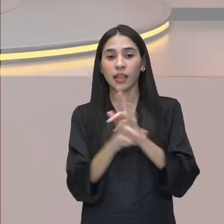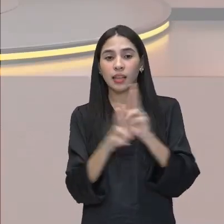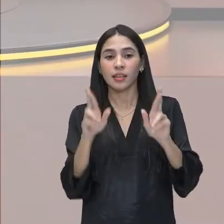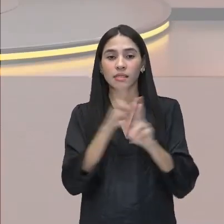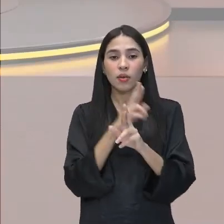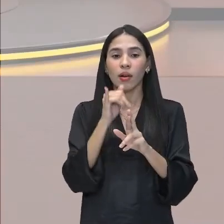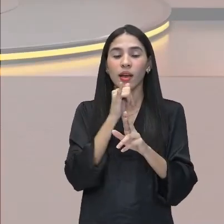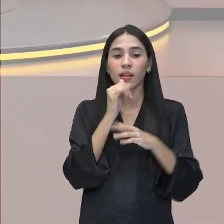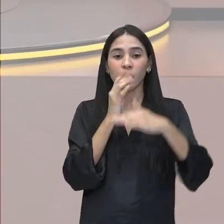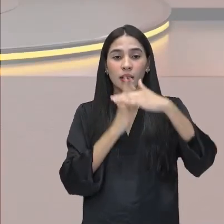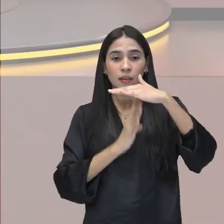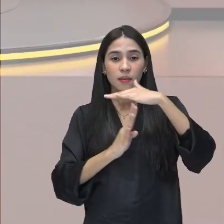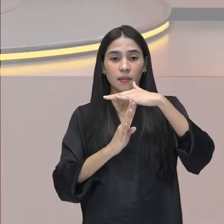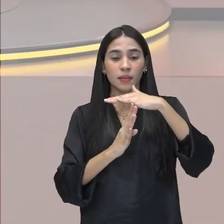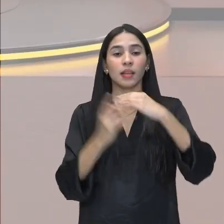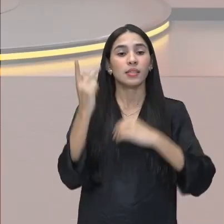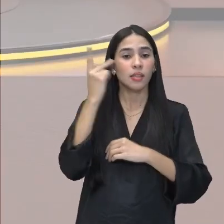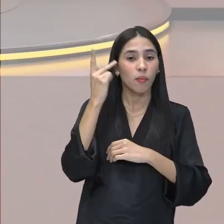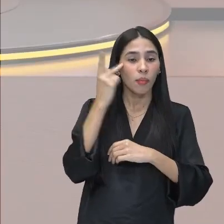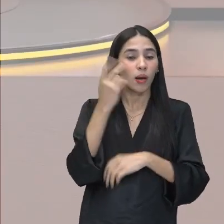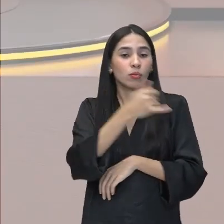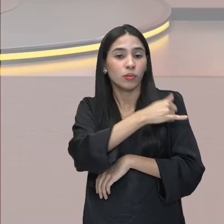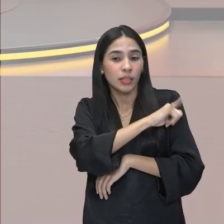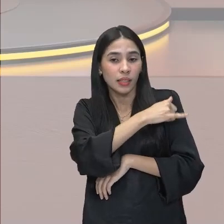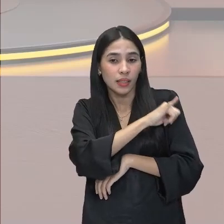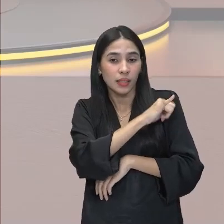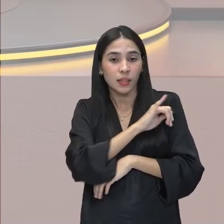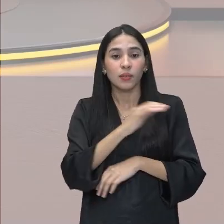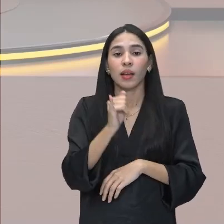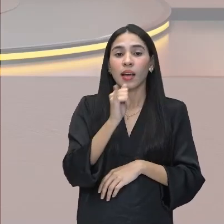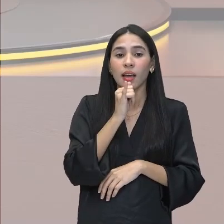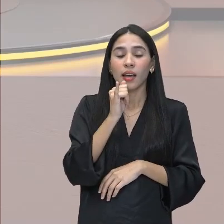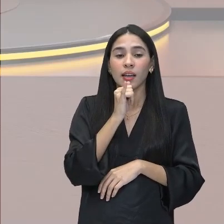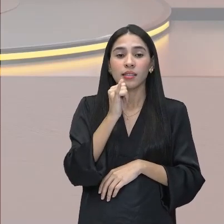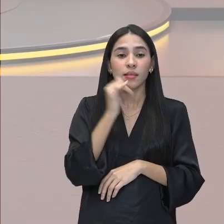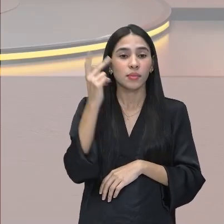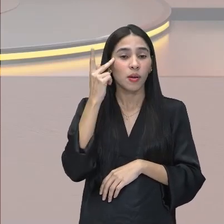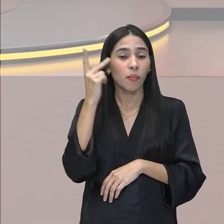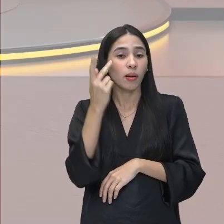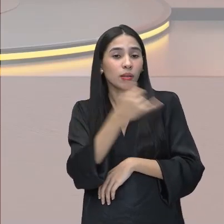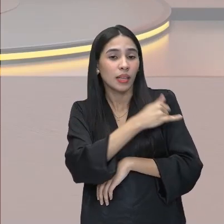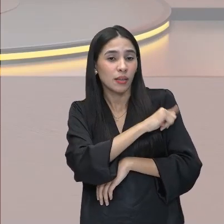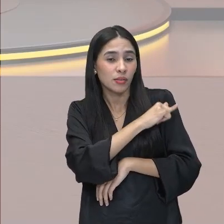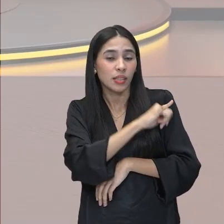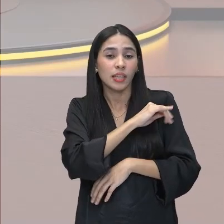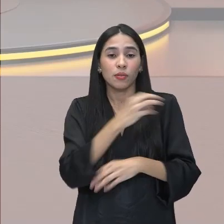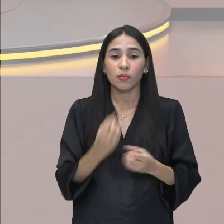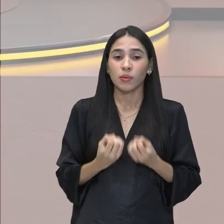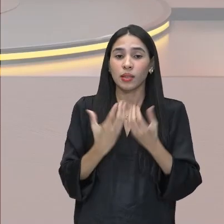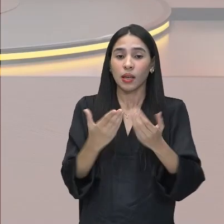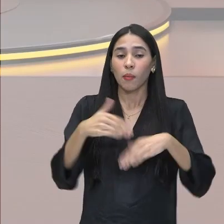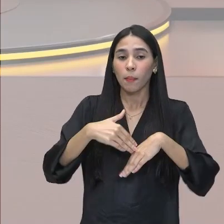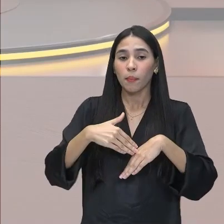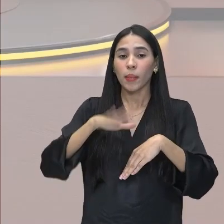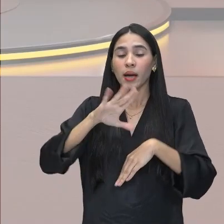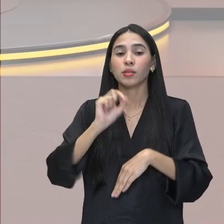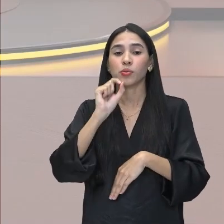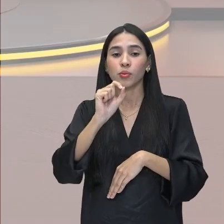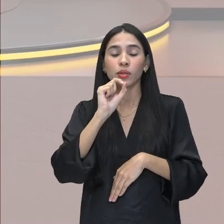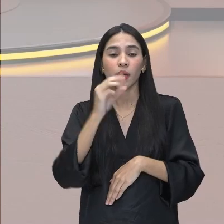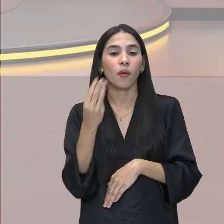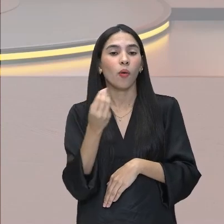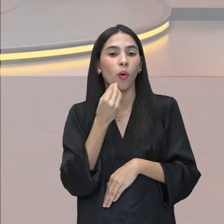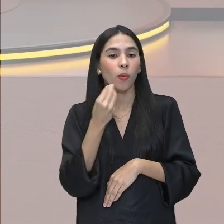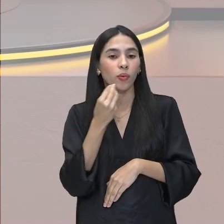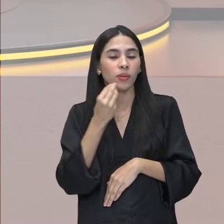aí ao eixo Rio-São Paulo, né? Então, por exemplo, São Paulo e Rio de Janeiro acabam oferecendo